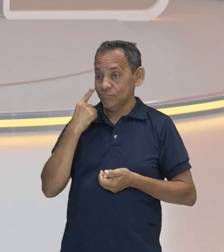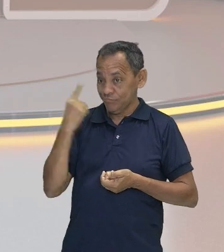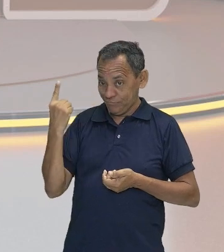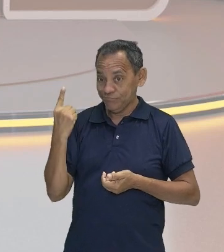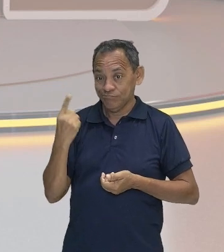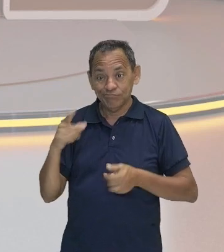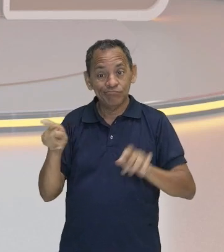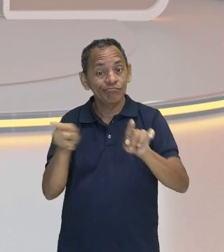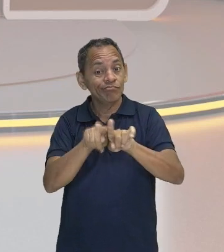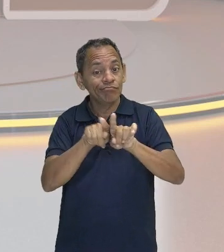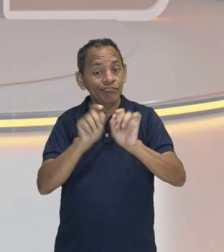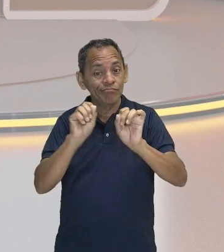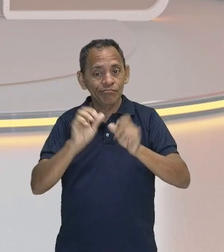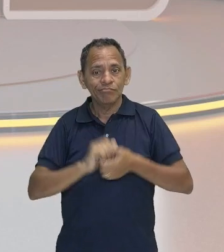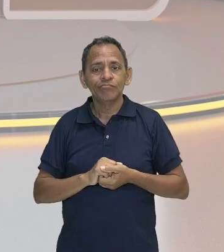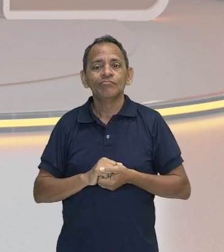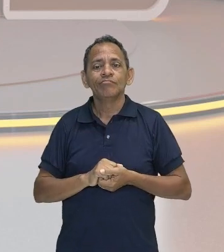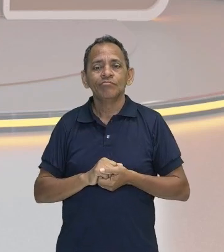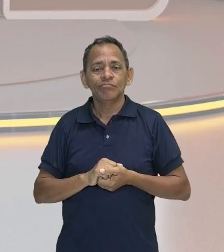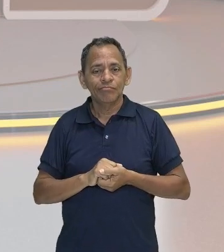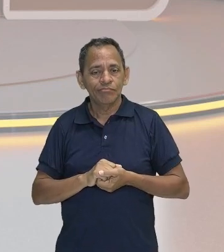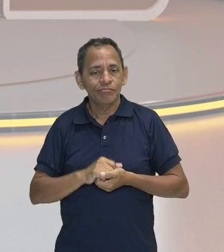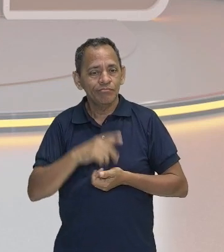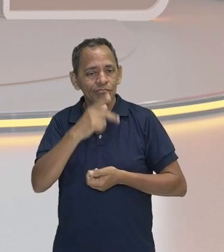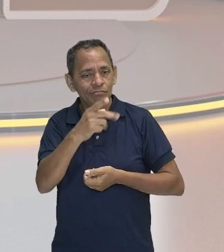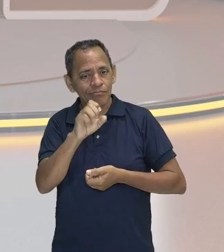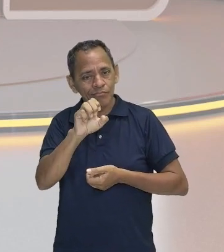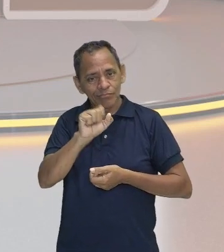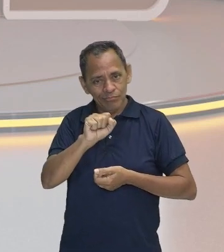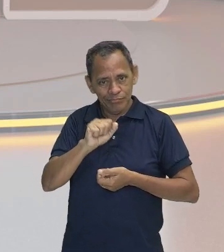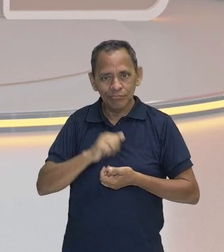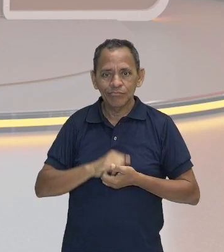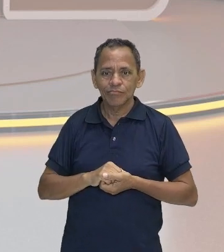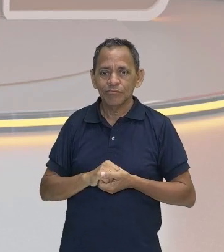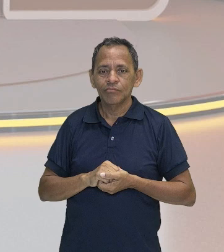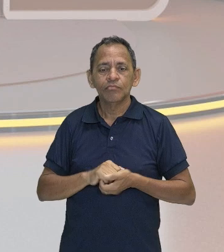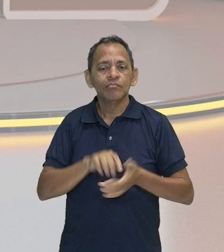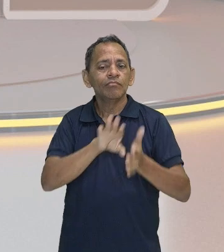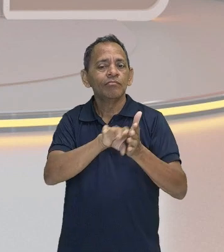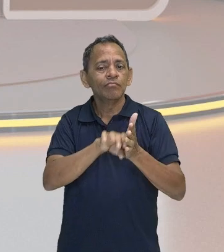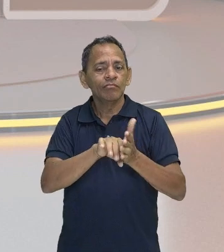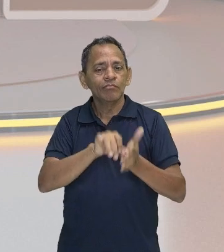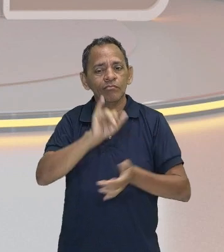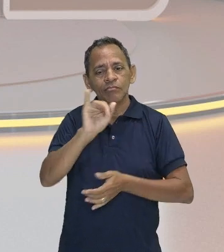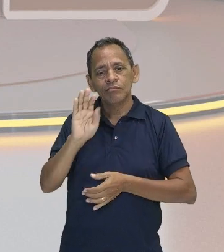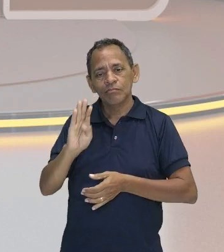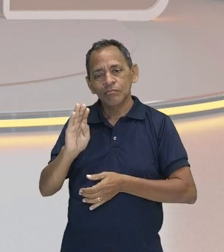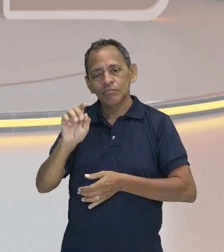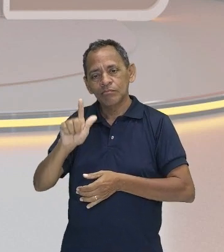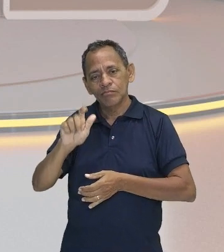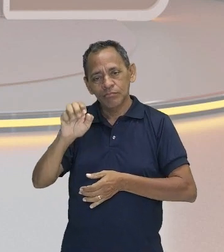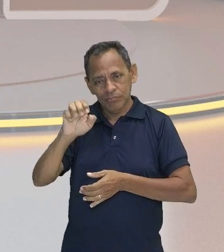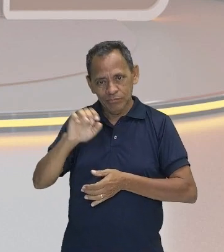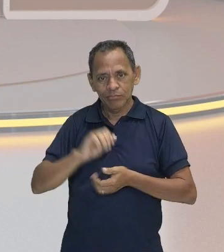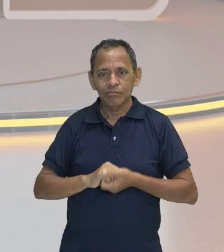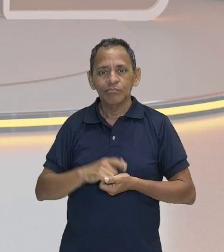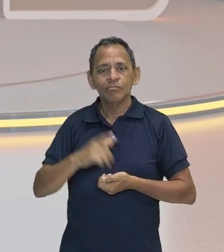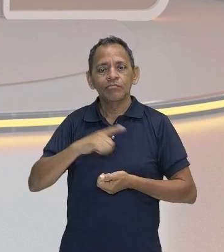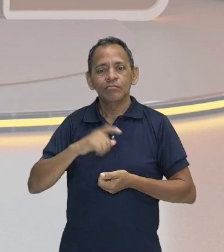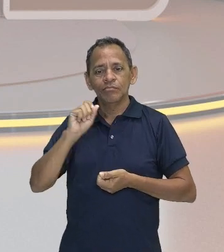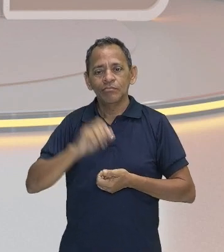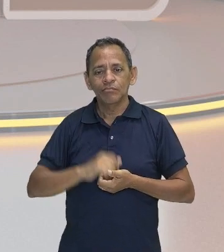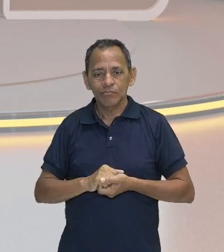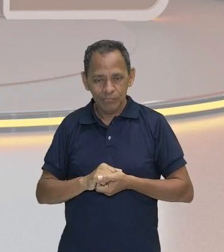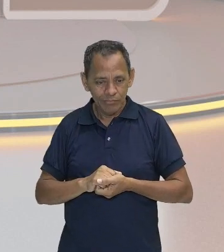também, abreviado, a PEA. É um conceito do IBGE, Então, nós temos aí, a PEA de